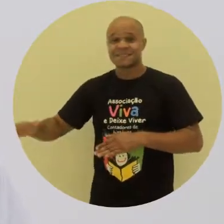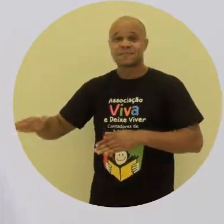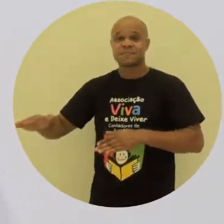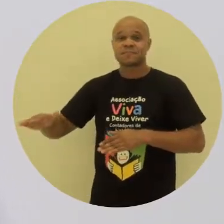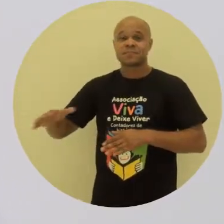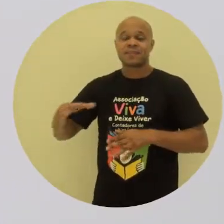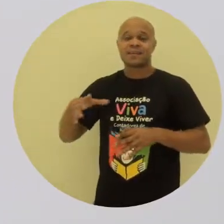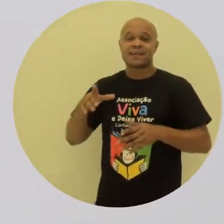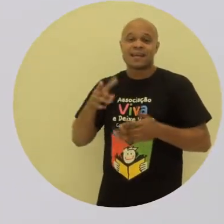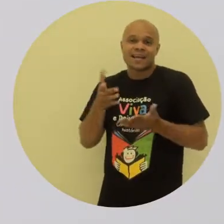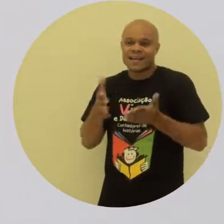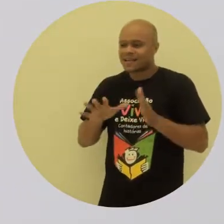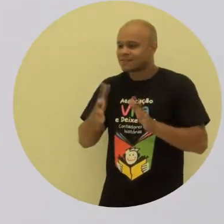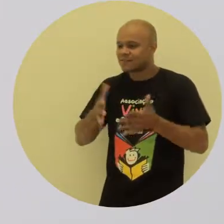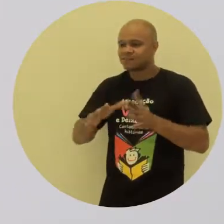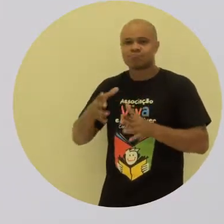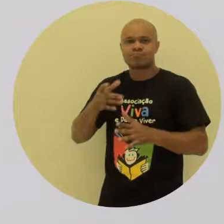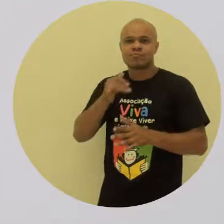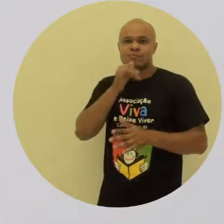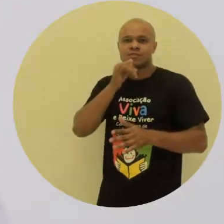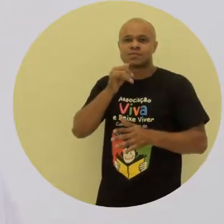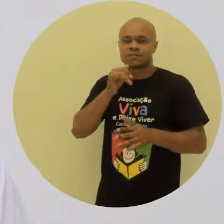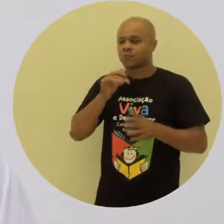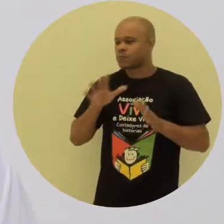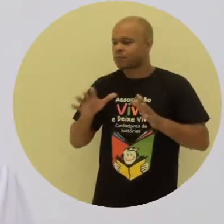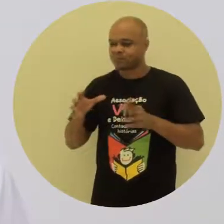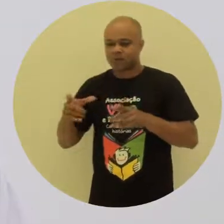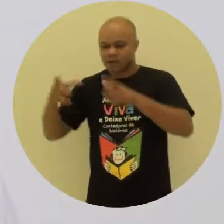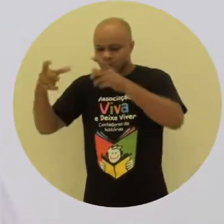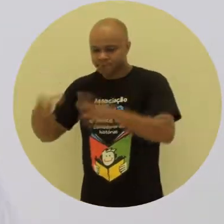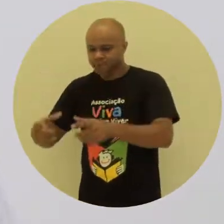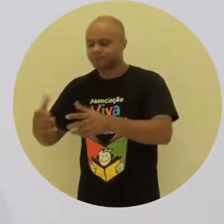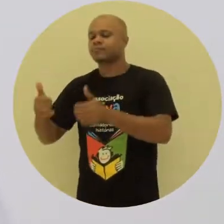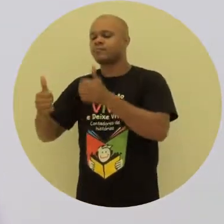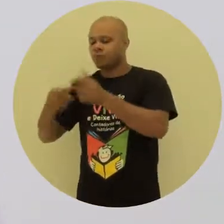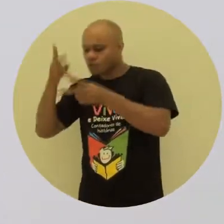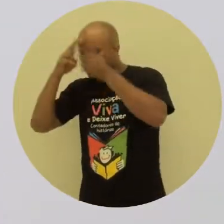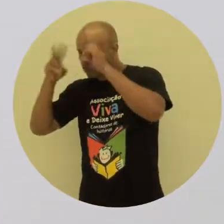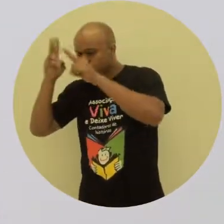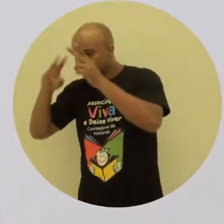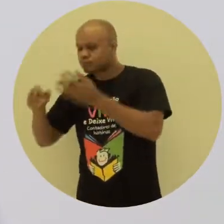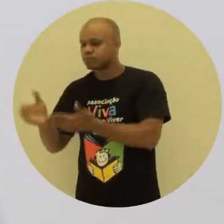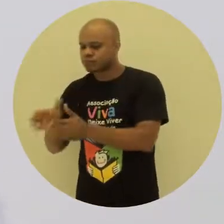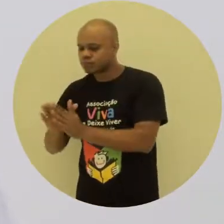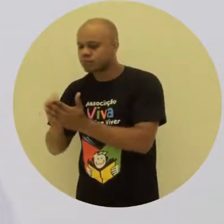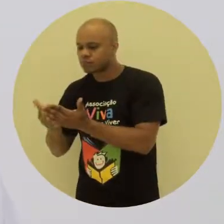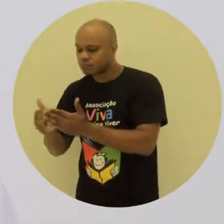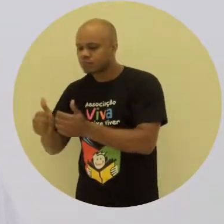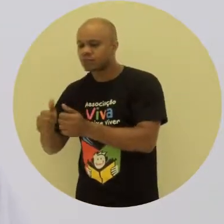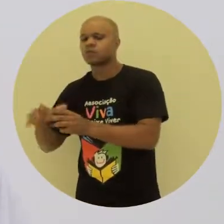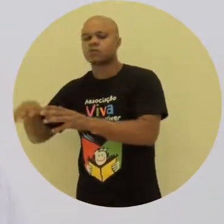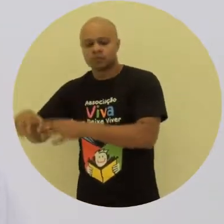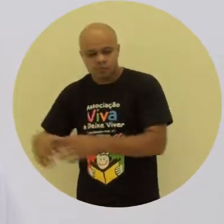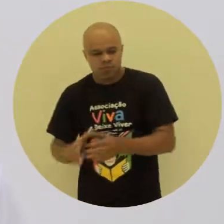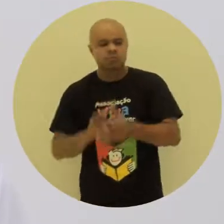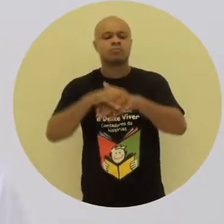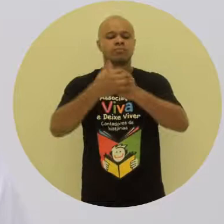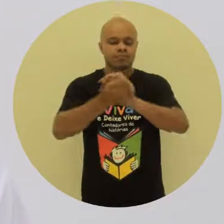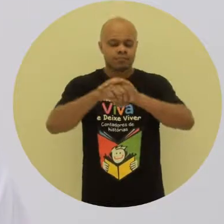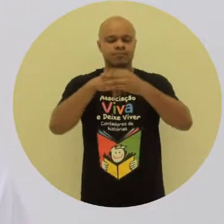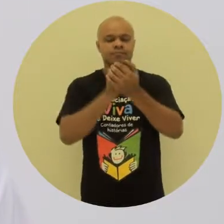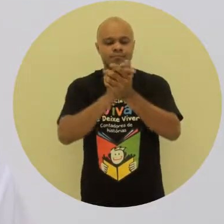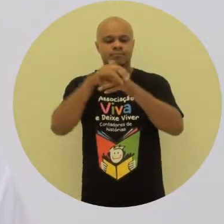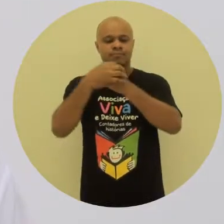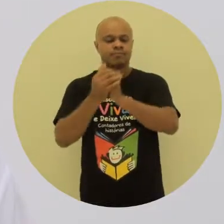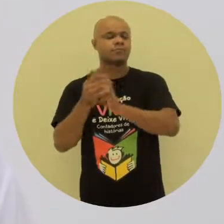crianças na higiene geral. Cada vez que mudamos de quarto, ou contamos uma história, ou abordamos uma criança, nós temos que lavar